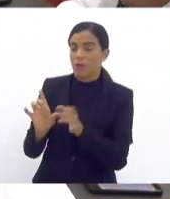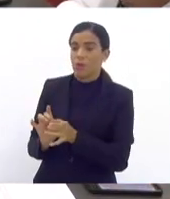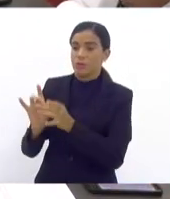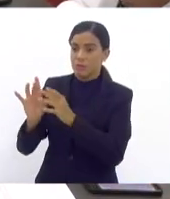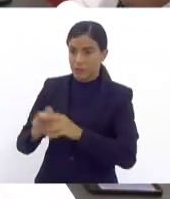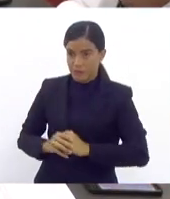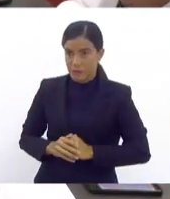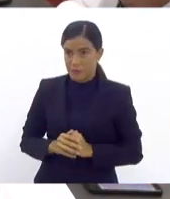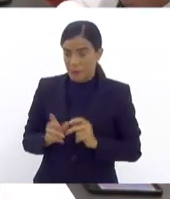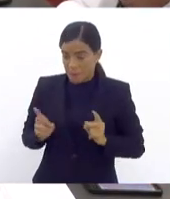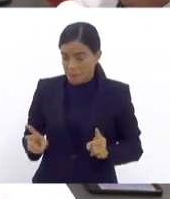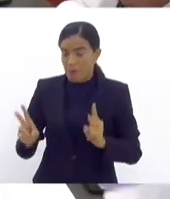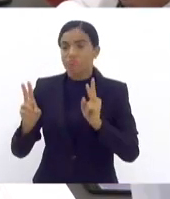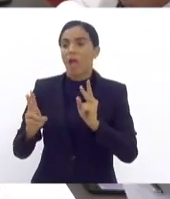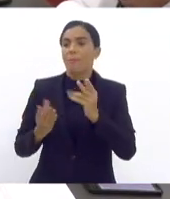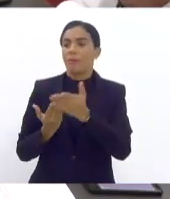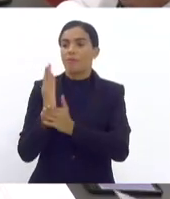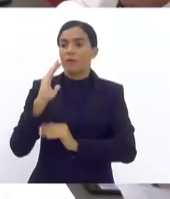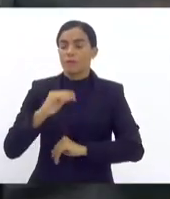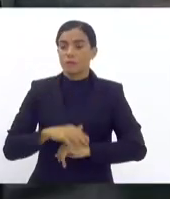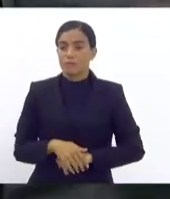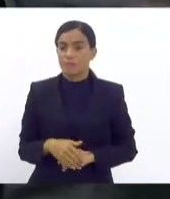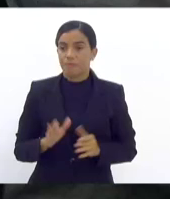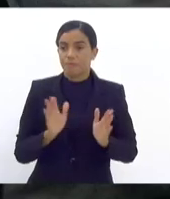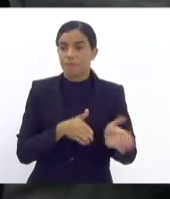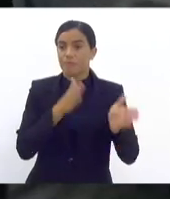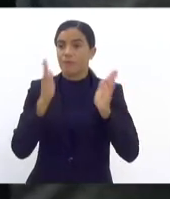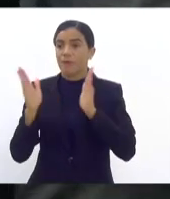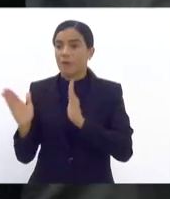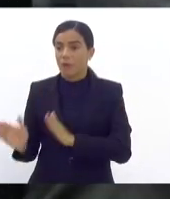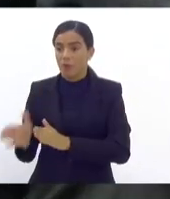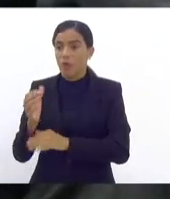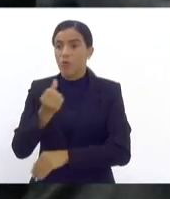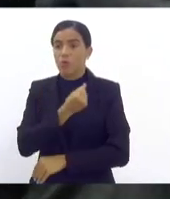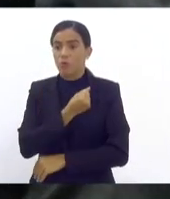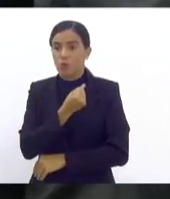permaneçam como estão, aprovado. Passo ao